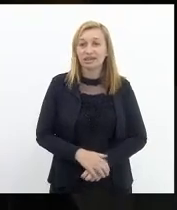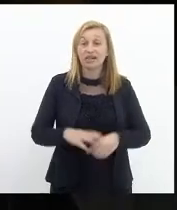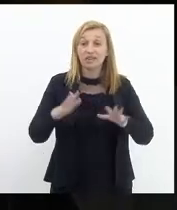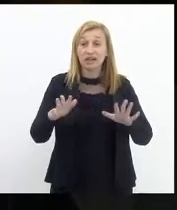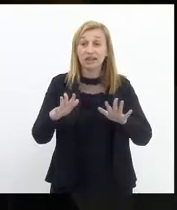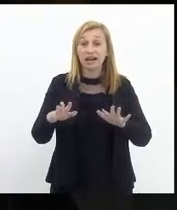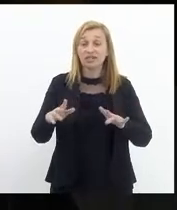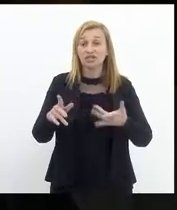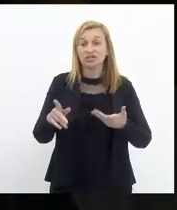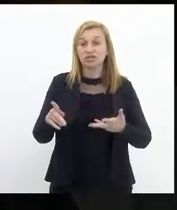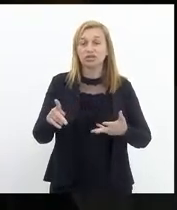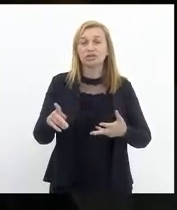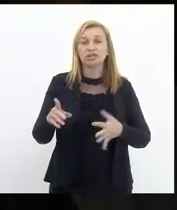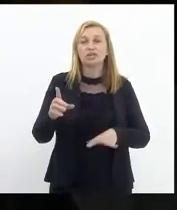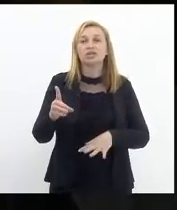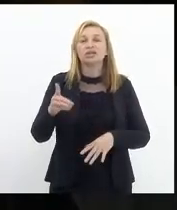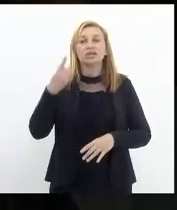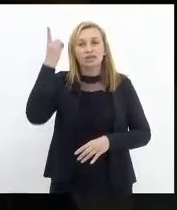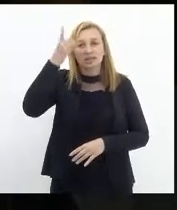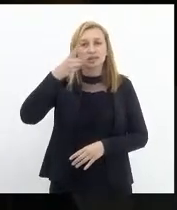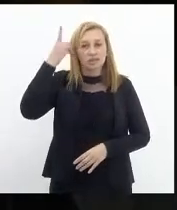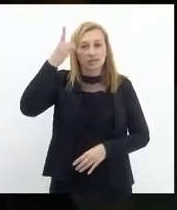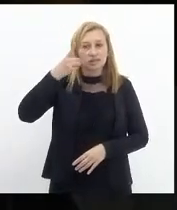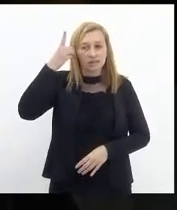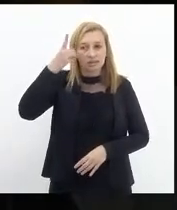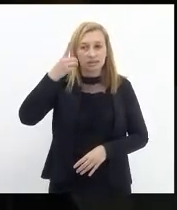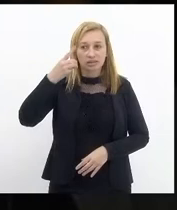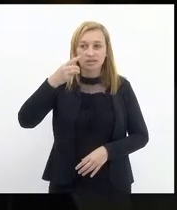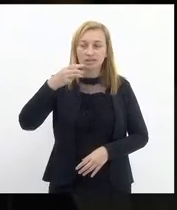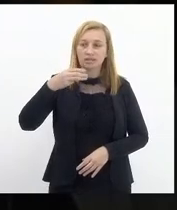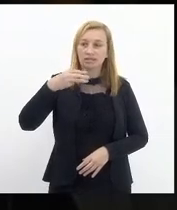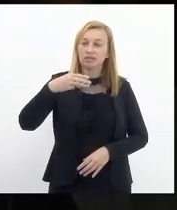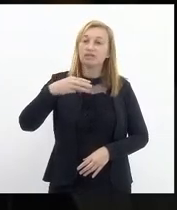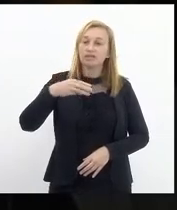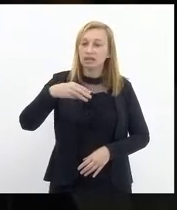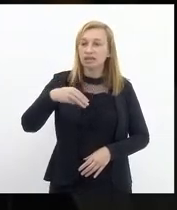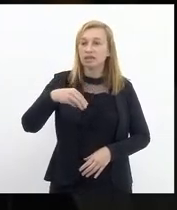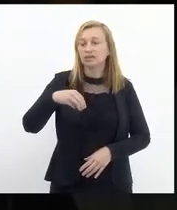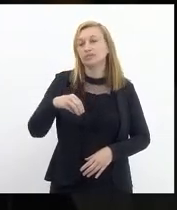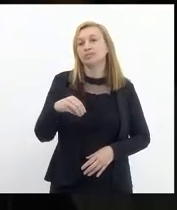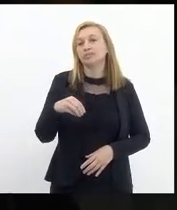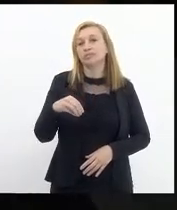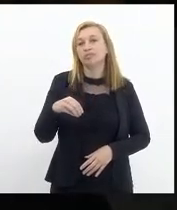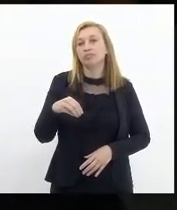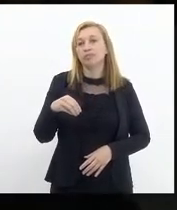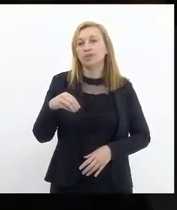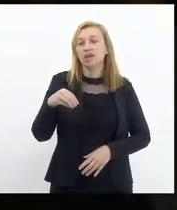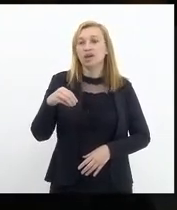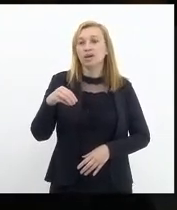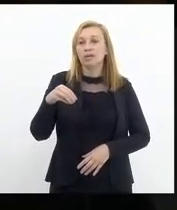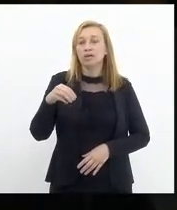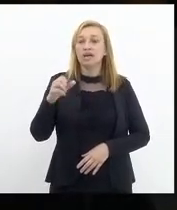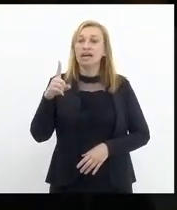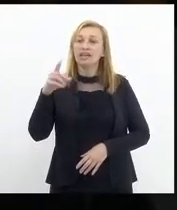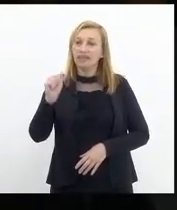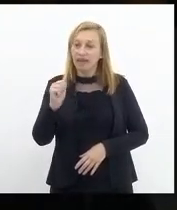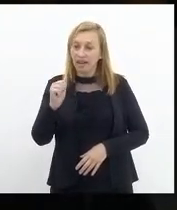nobre deputado Márcio Canella. senhoras deputadas presentes,